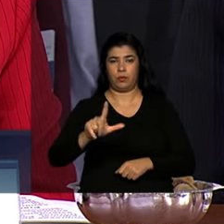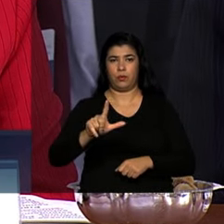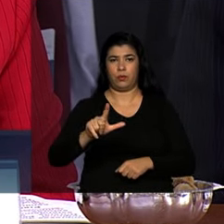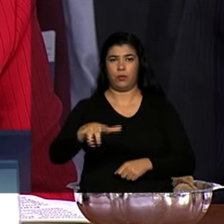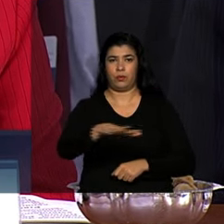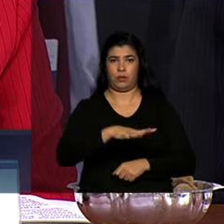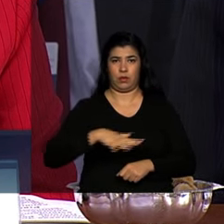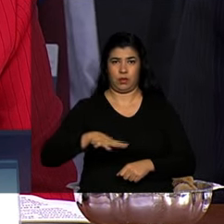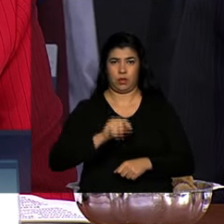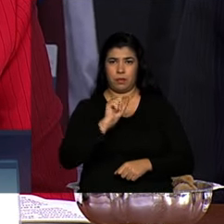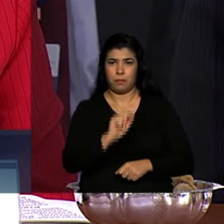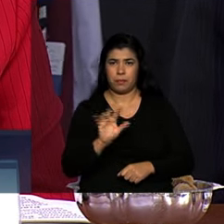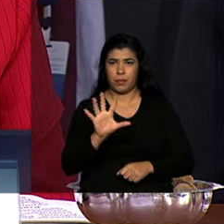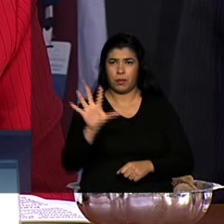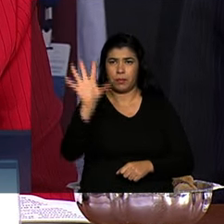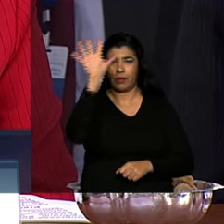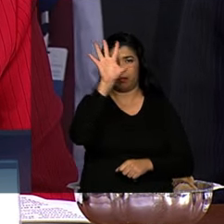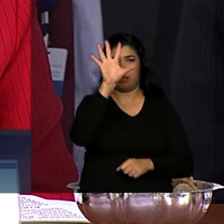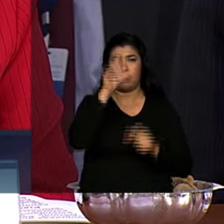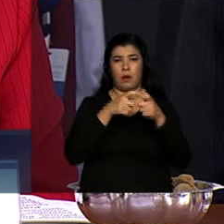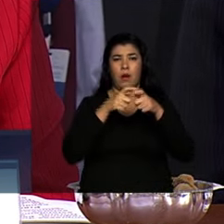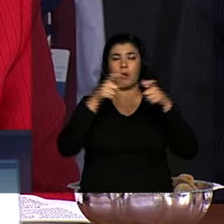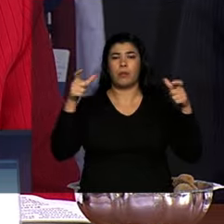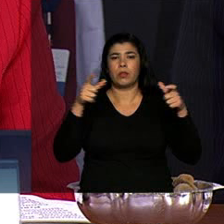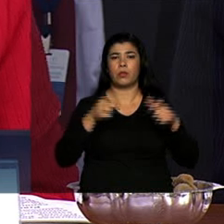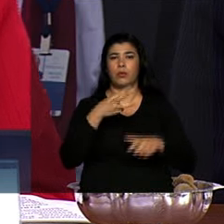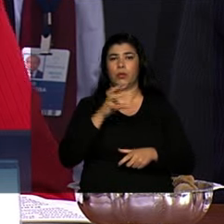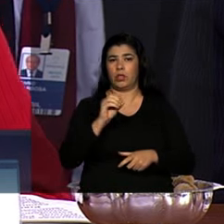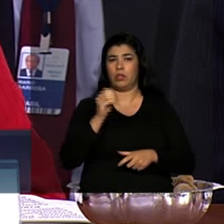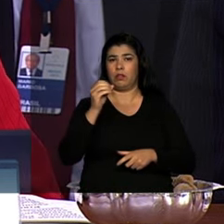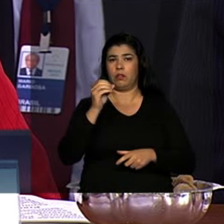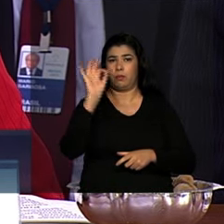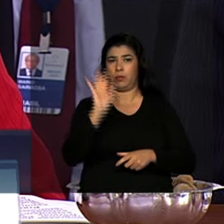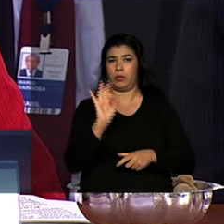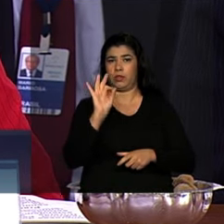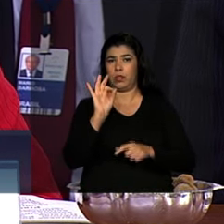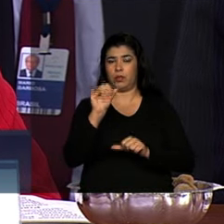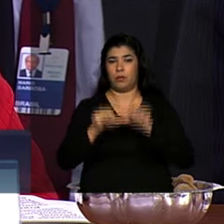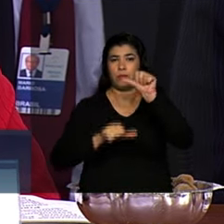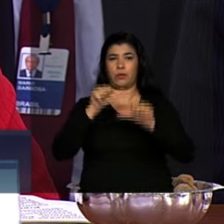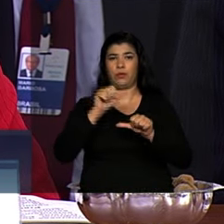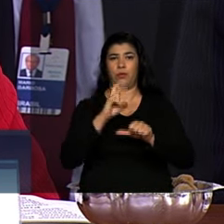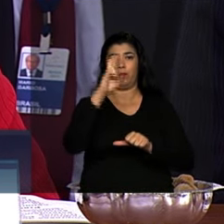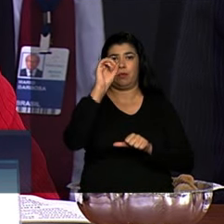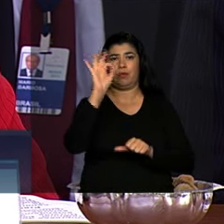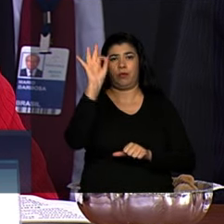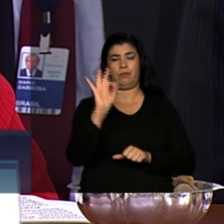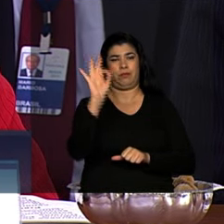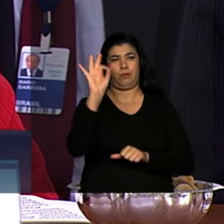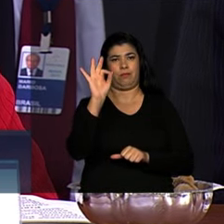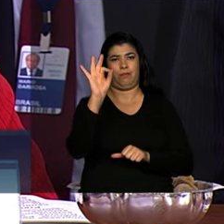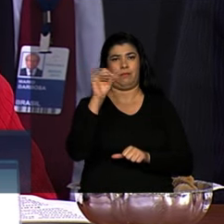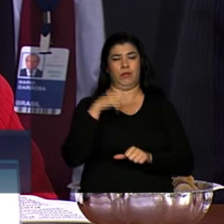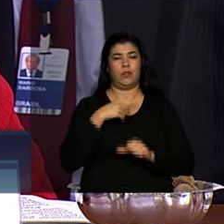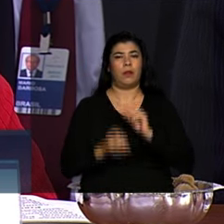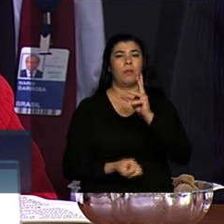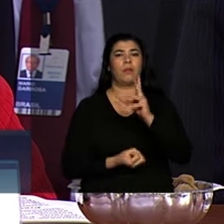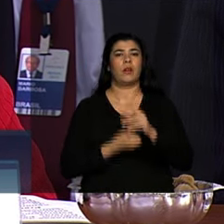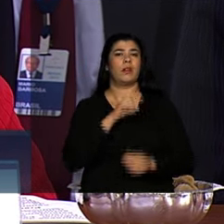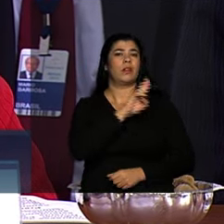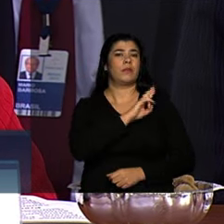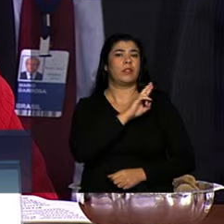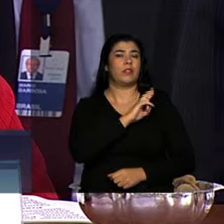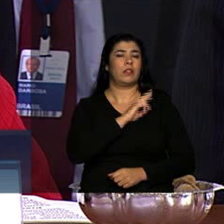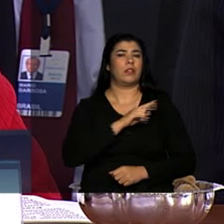de 30% para 50%. Durante a presidência brasileira, estendemos esse trabalho a